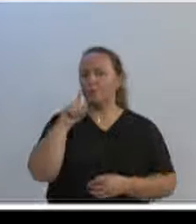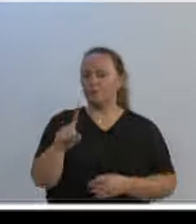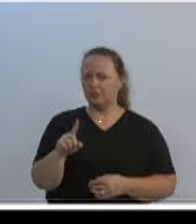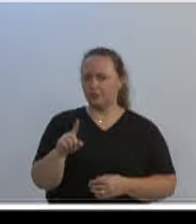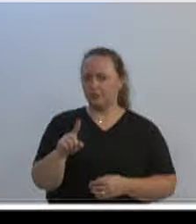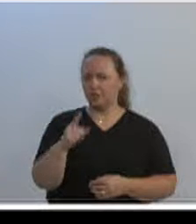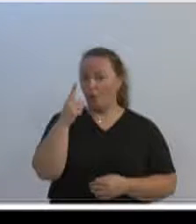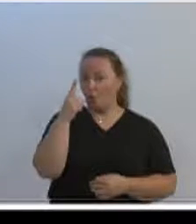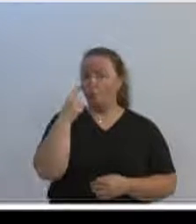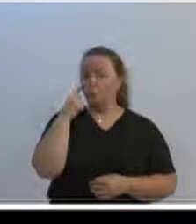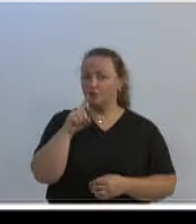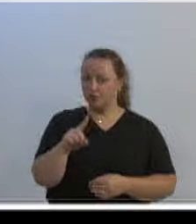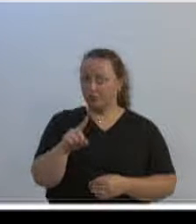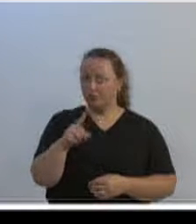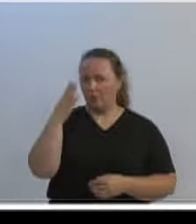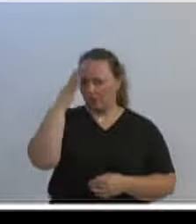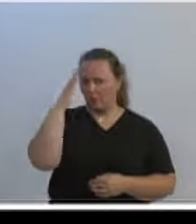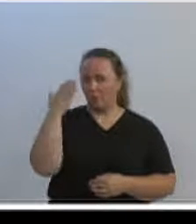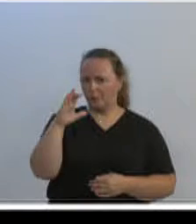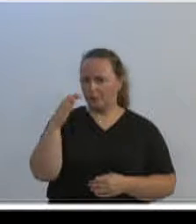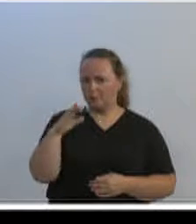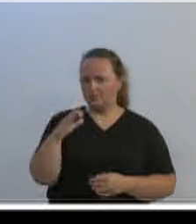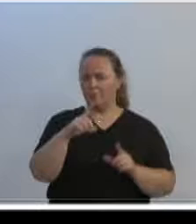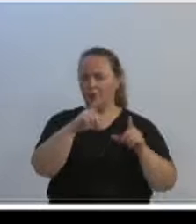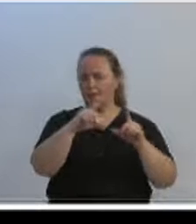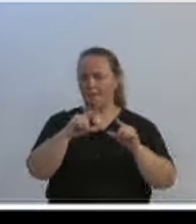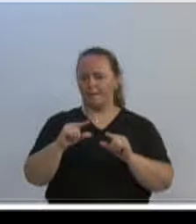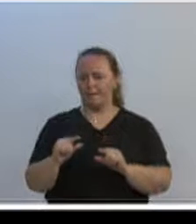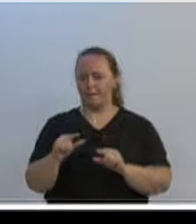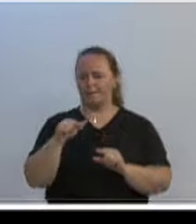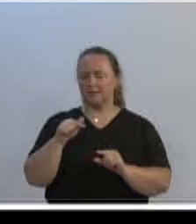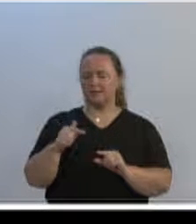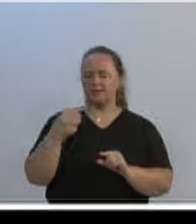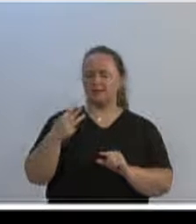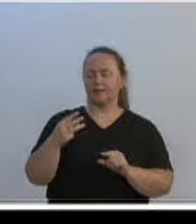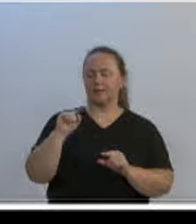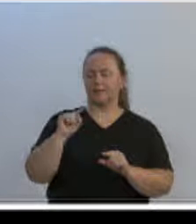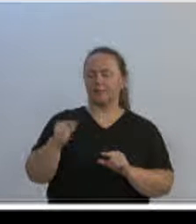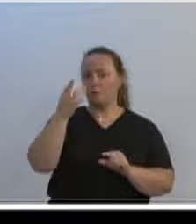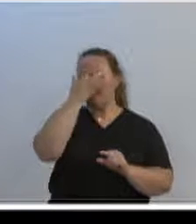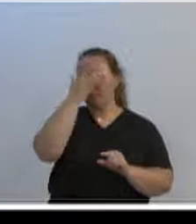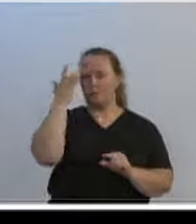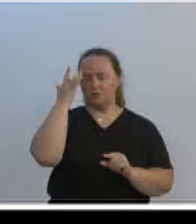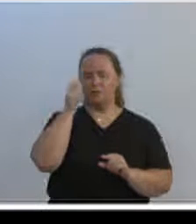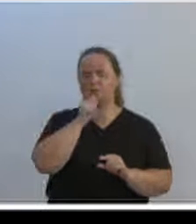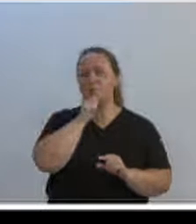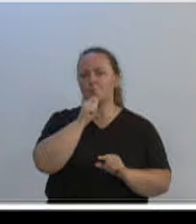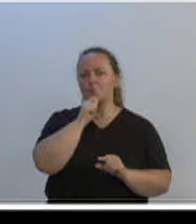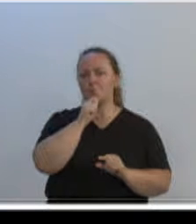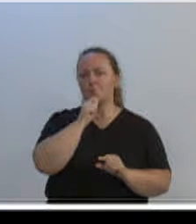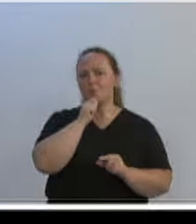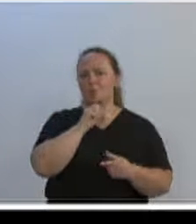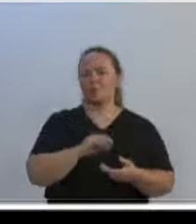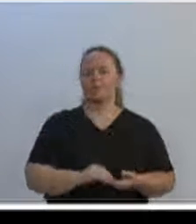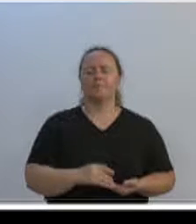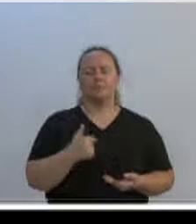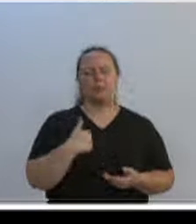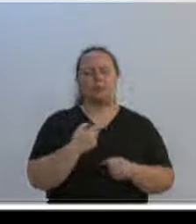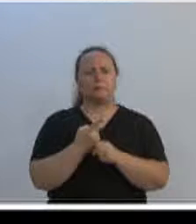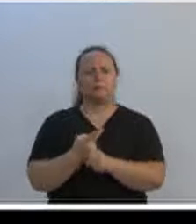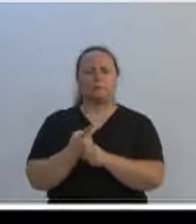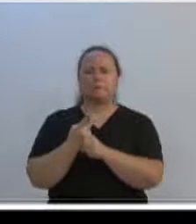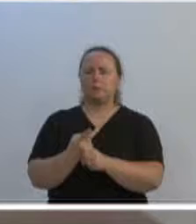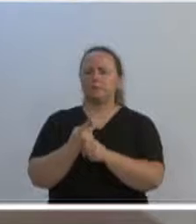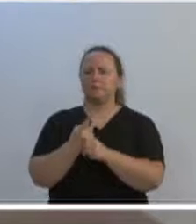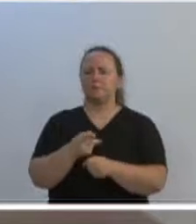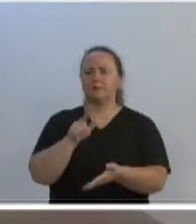transporte público de Curitiba perde 73 mil passageiros. E eu procurei alguns jornais,